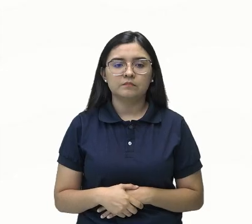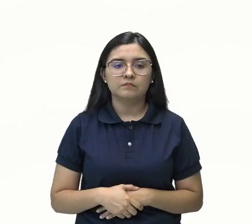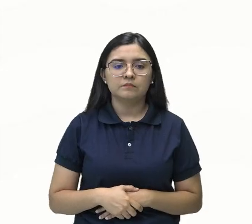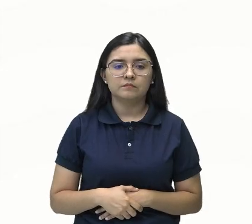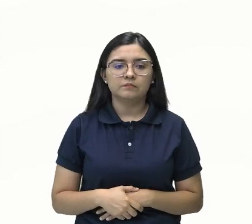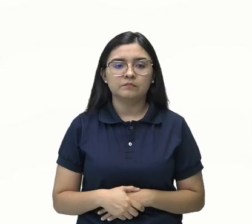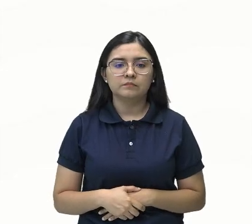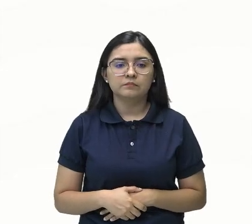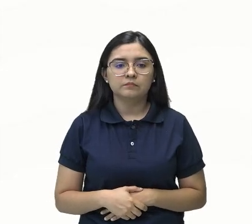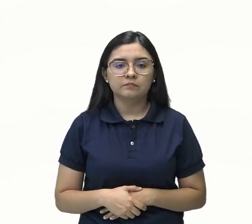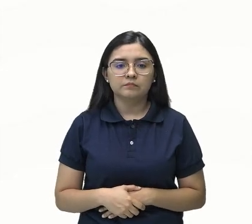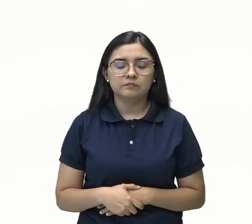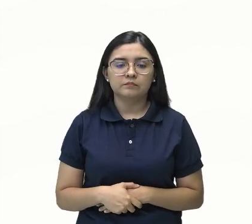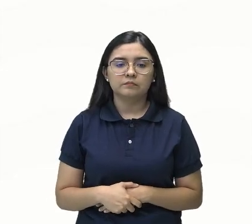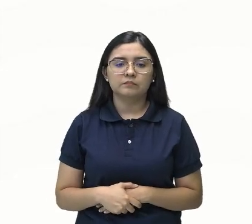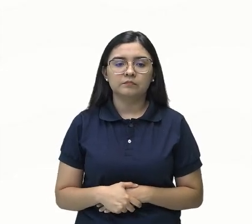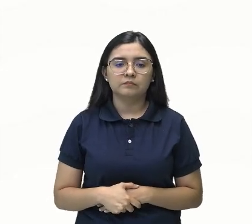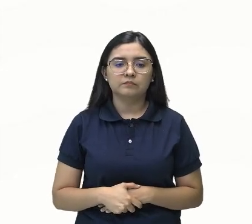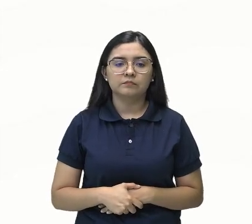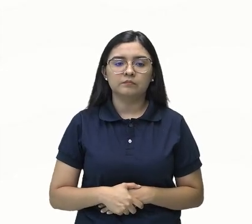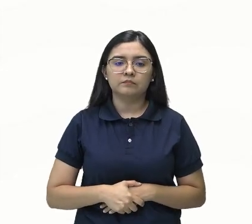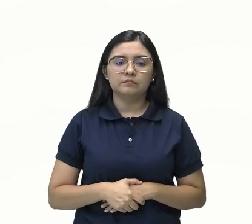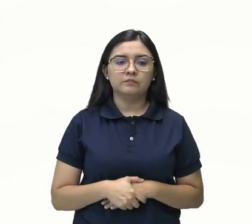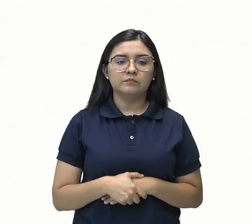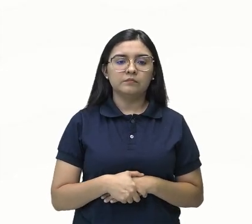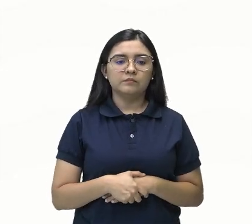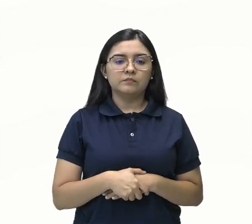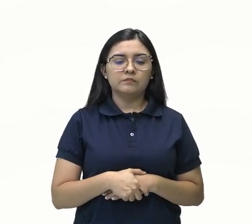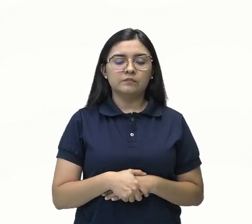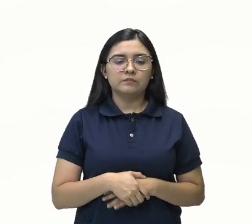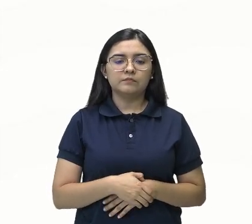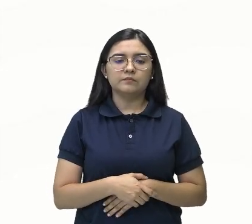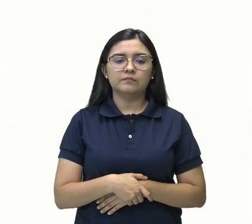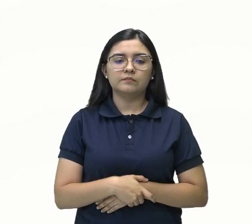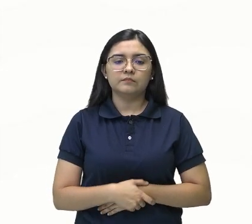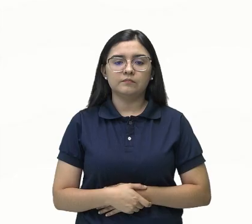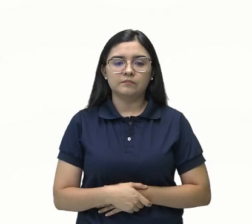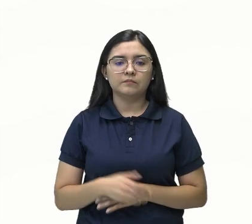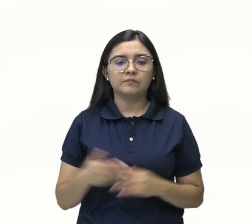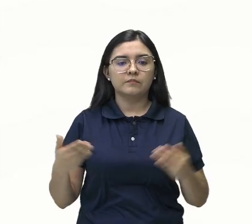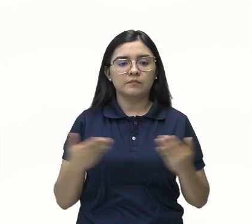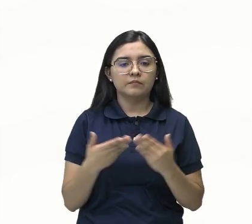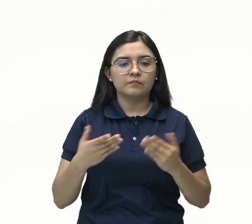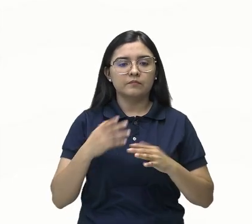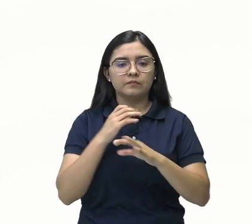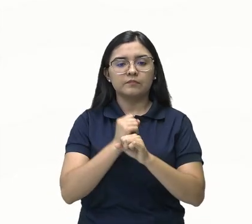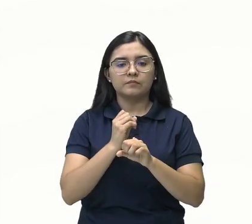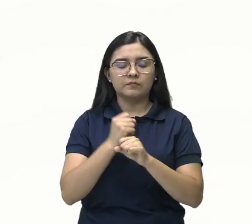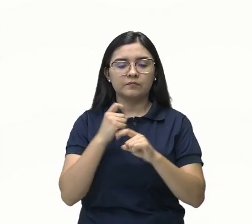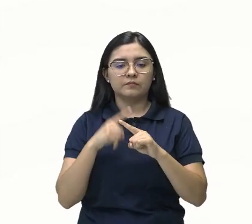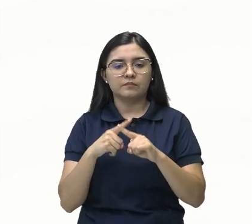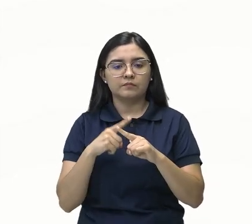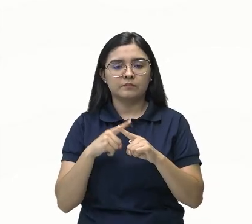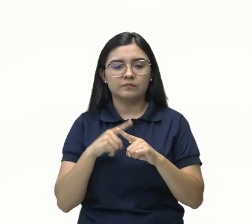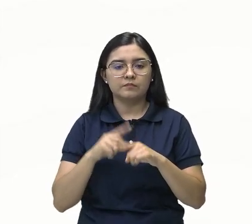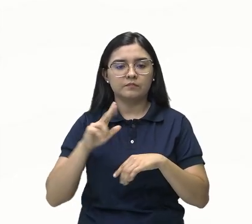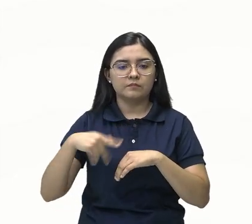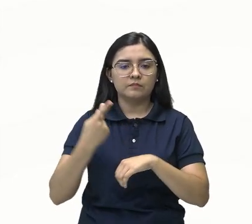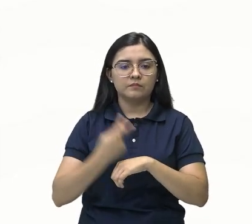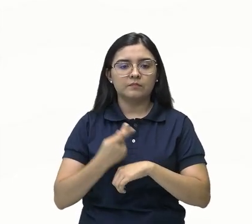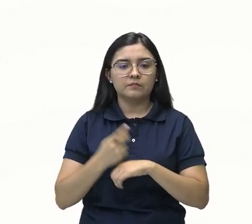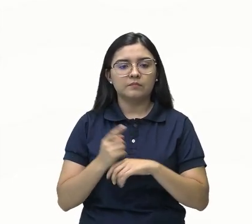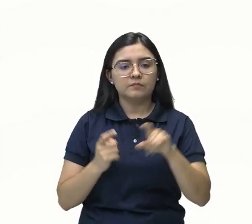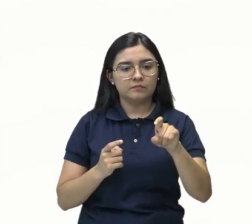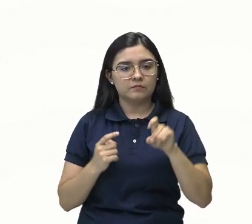Ok? E agora eu vou efetuar aqui a minha multiplicação e depois eu vou deixar o meu